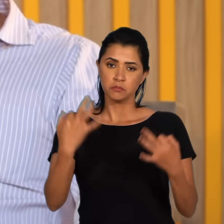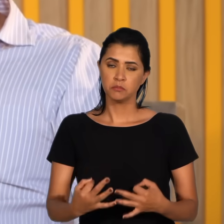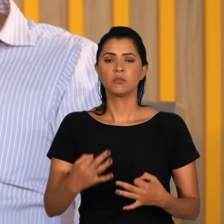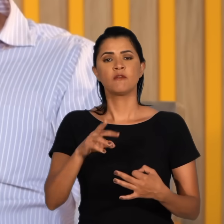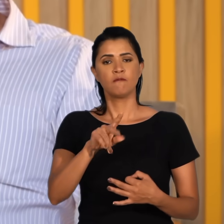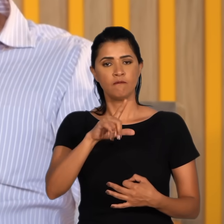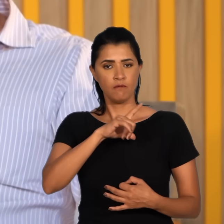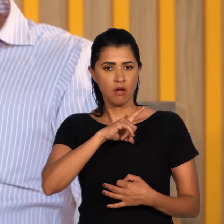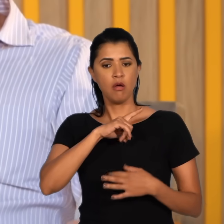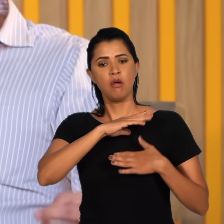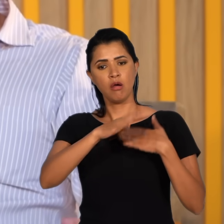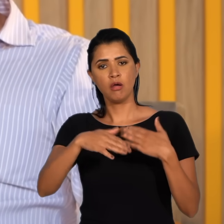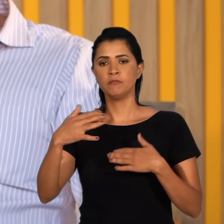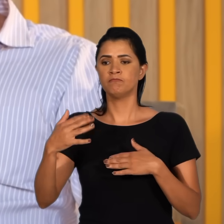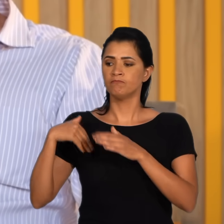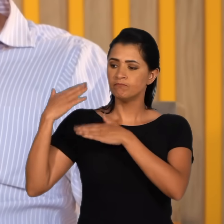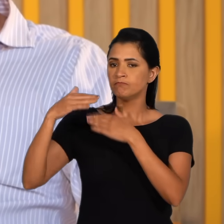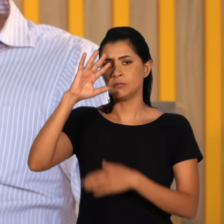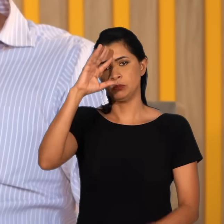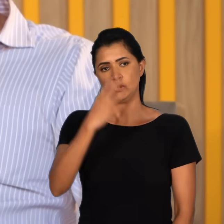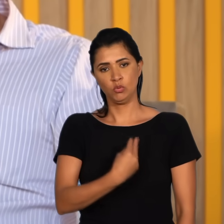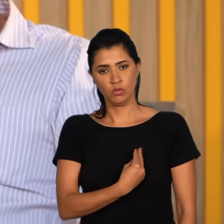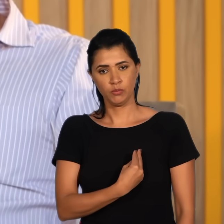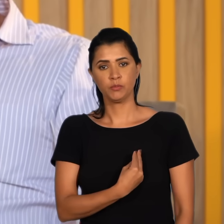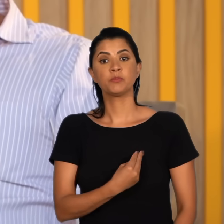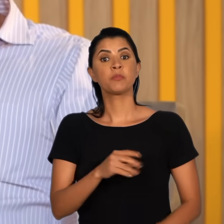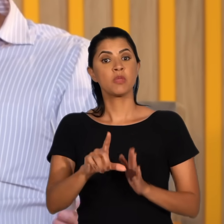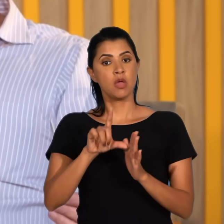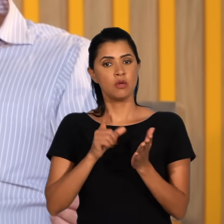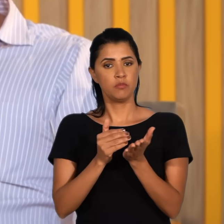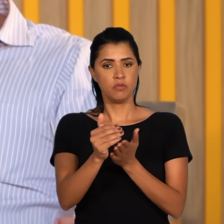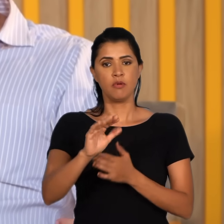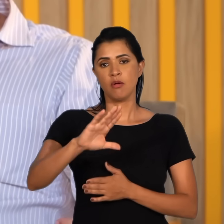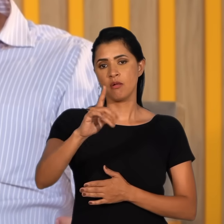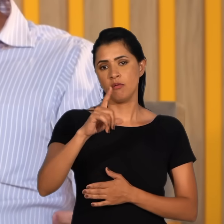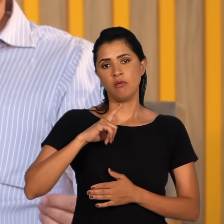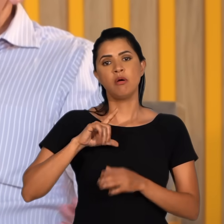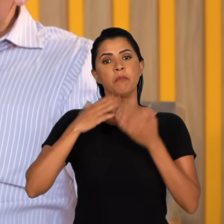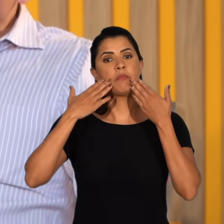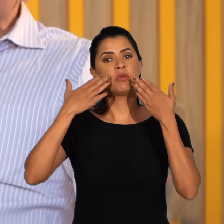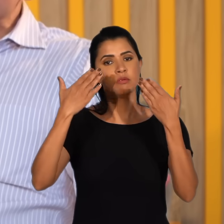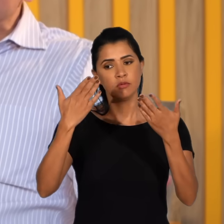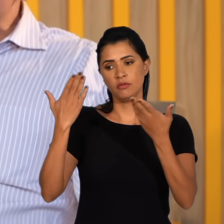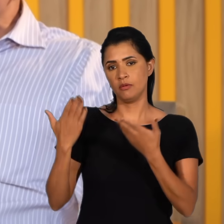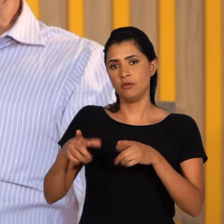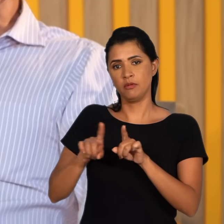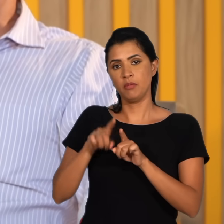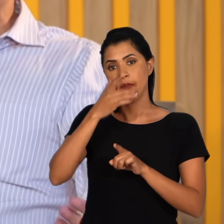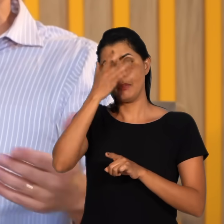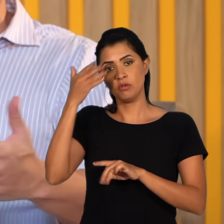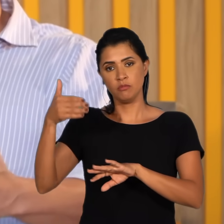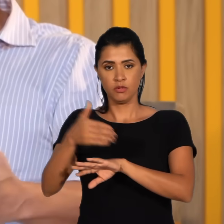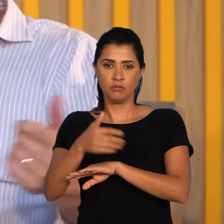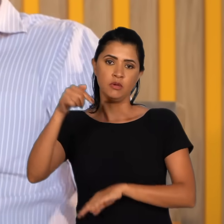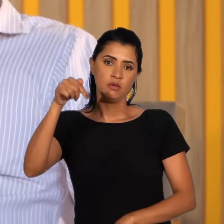tenho cer certeza que vai ser uma jornada de crescimento espiritual e antes da gente começar claro eu não vou deixar de apresentar os